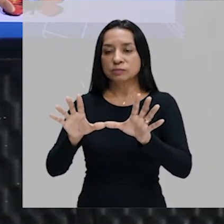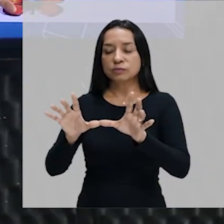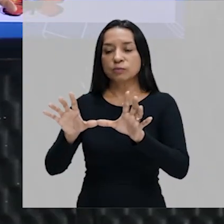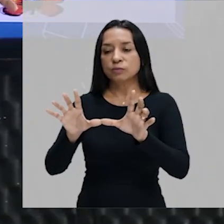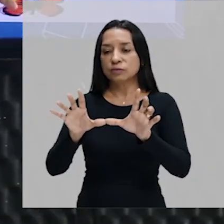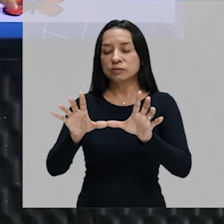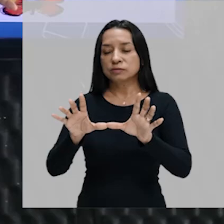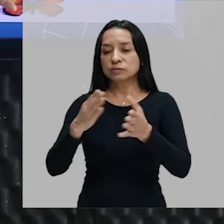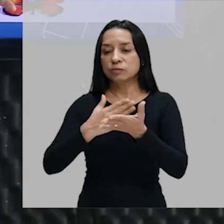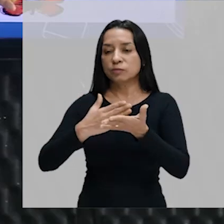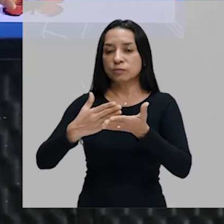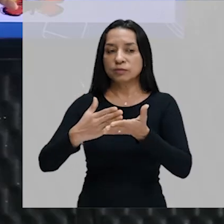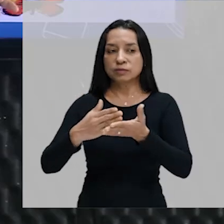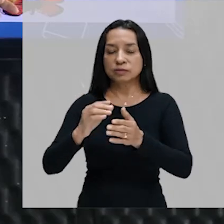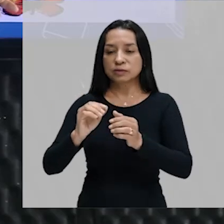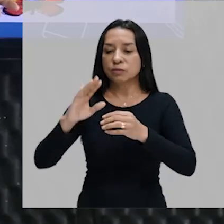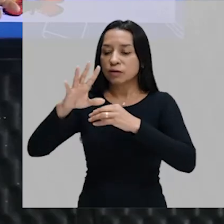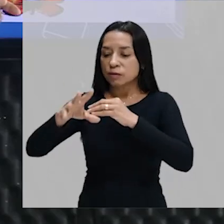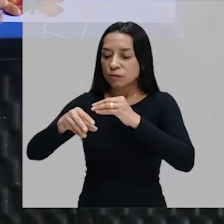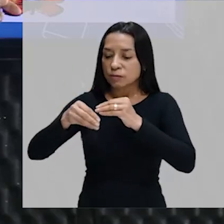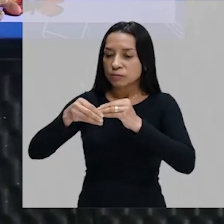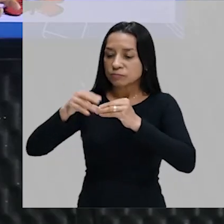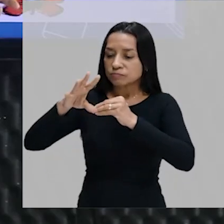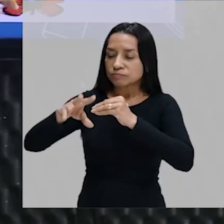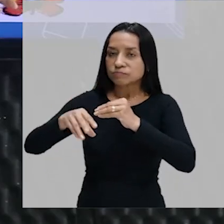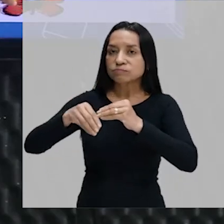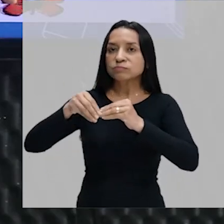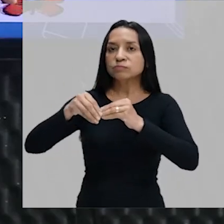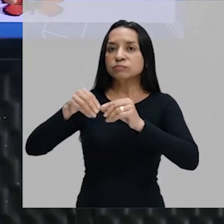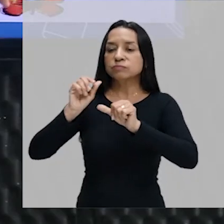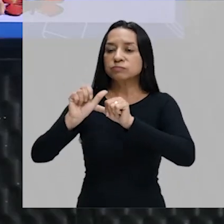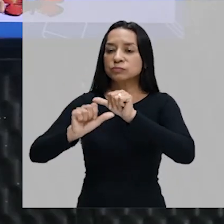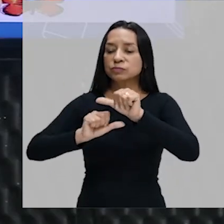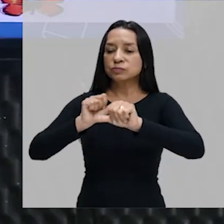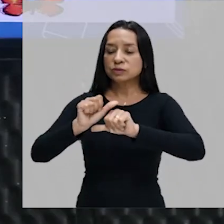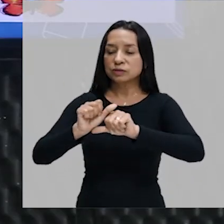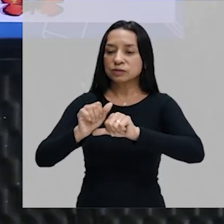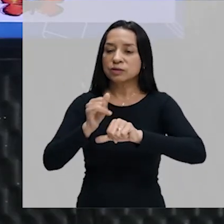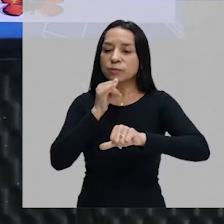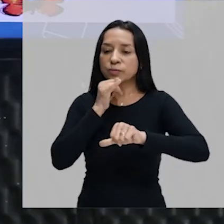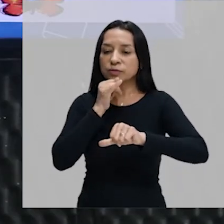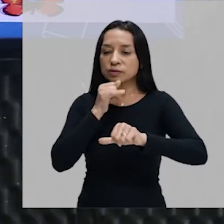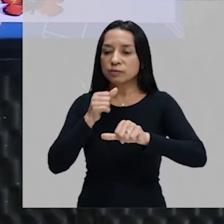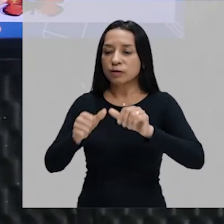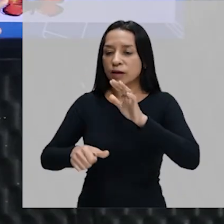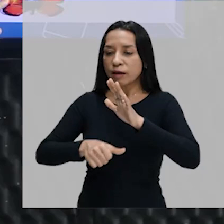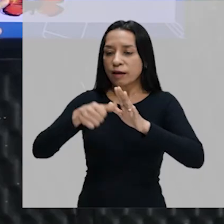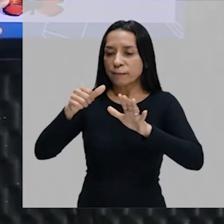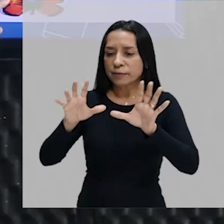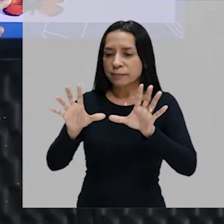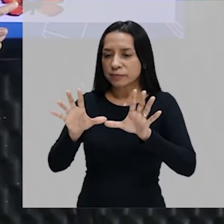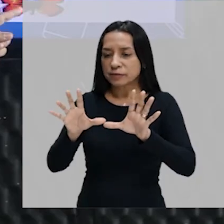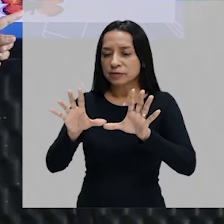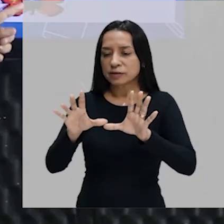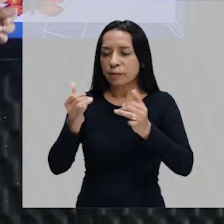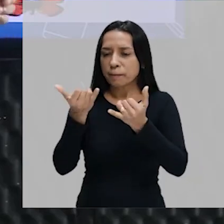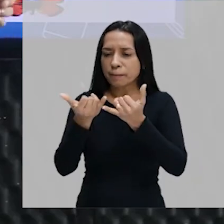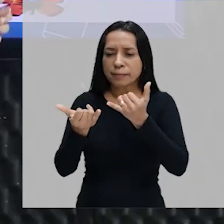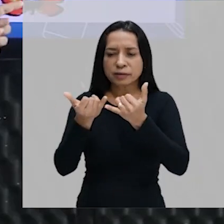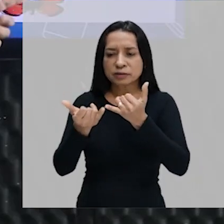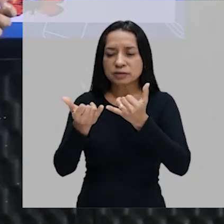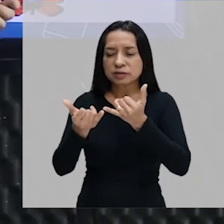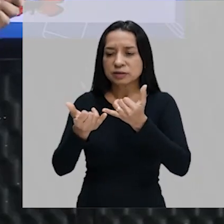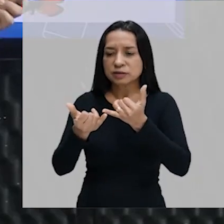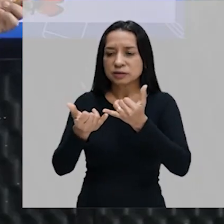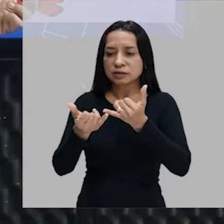vão começando a acumular pequenas mudanças. Olha aqui, ó, essa primeira aqui, ela é parecida, muito